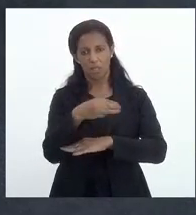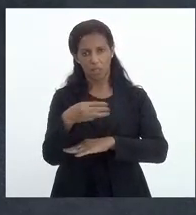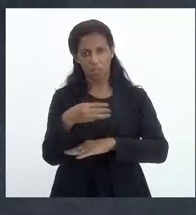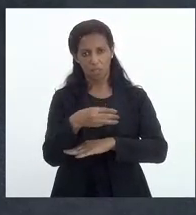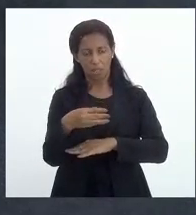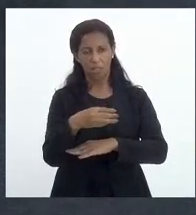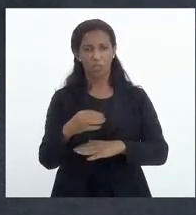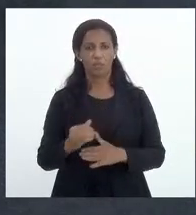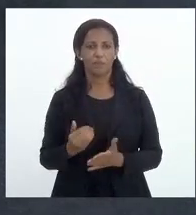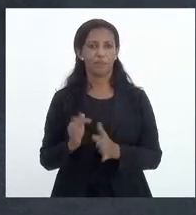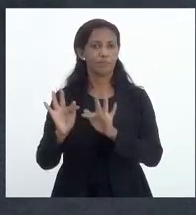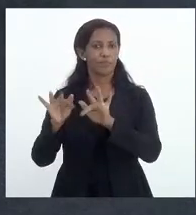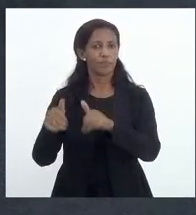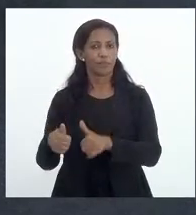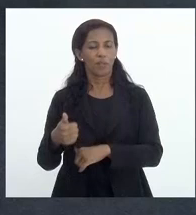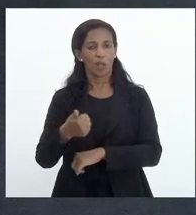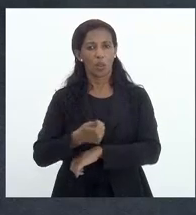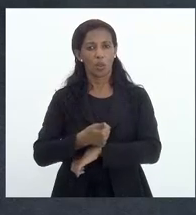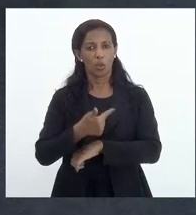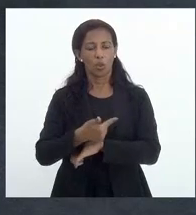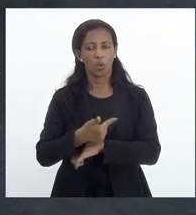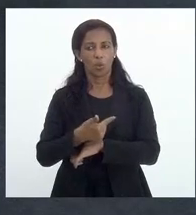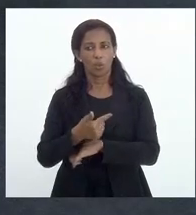12h33, encerrou-se às